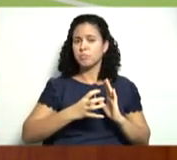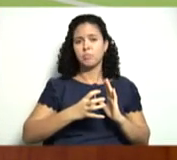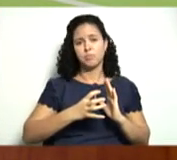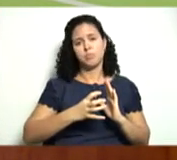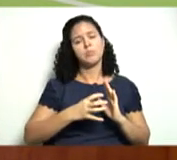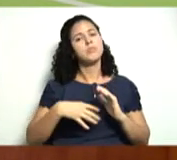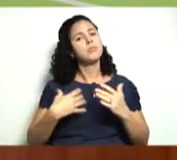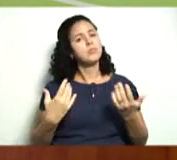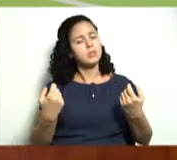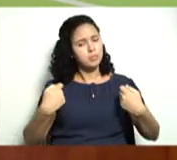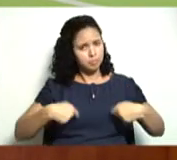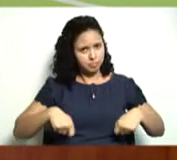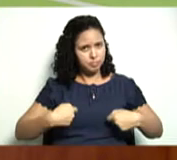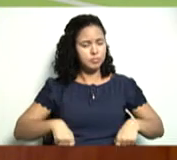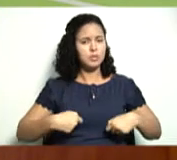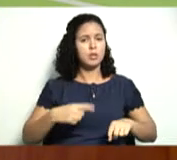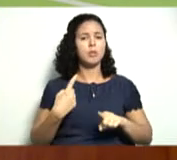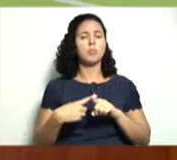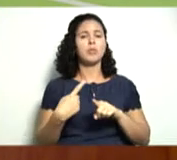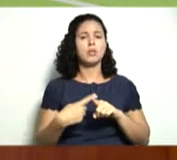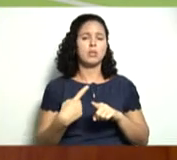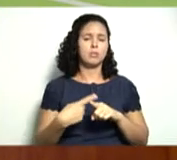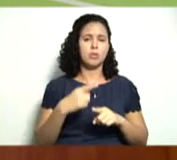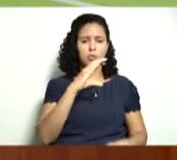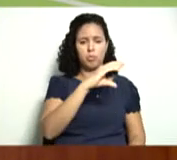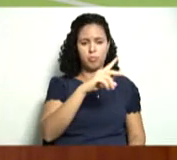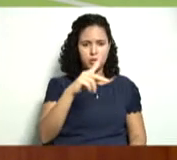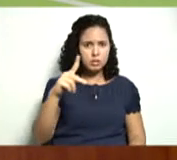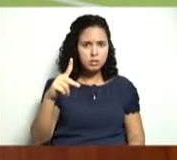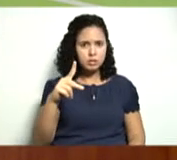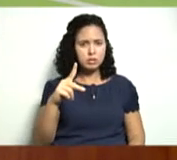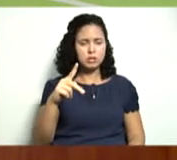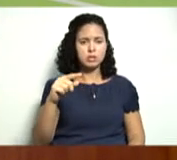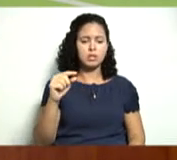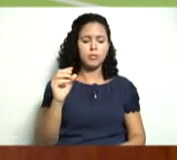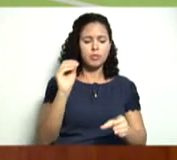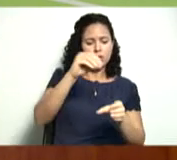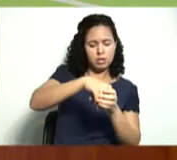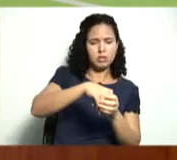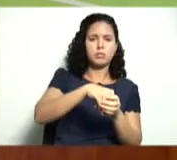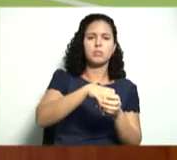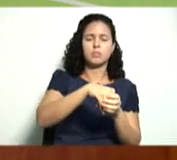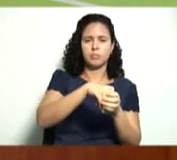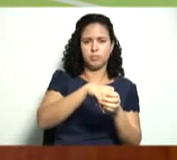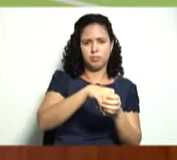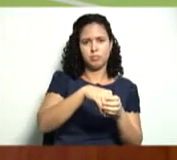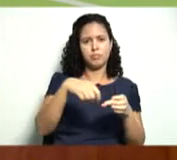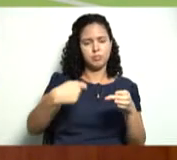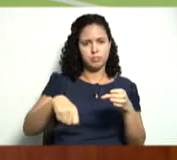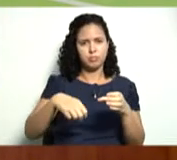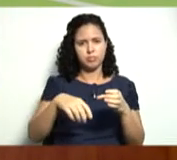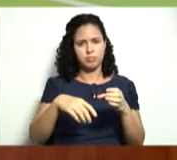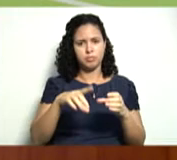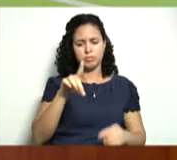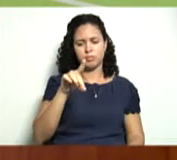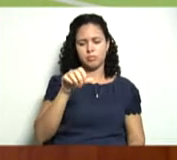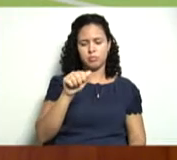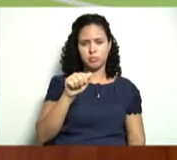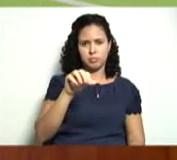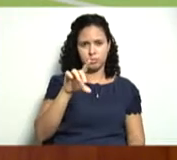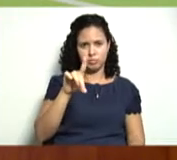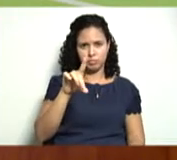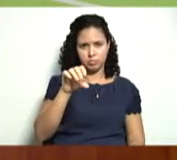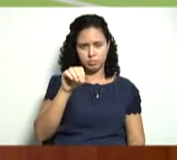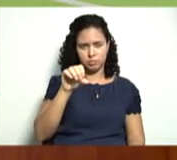pequenas empresas de pequeno porte de pequeno porte é comum que os dados acabam ficando gravados sabe onde praça luíza na